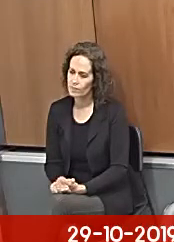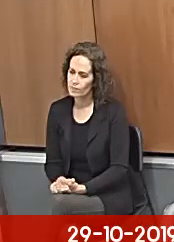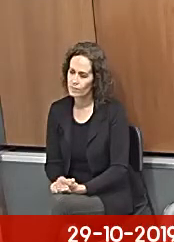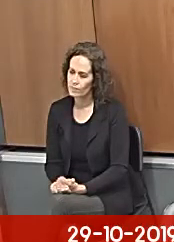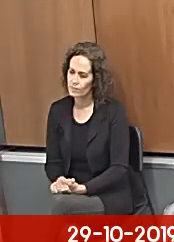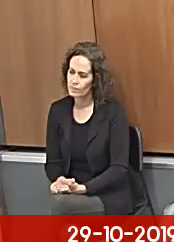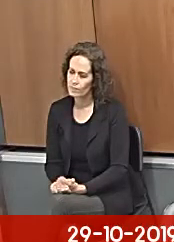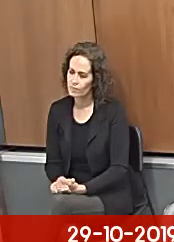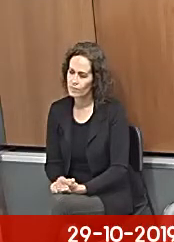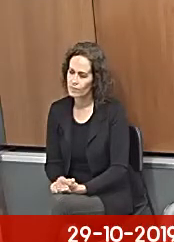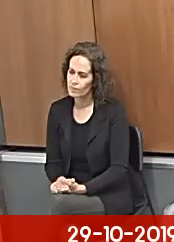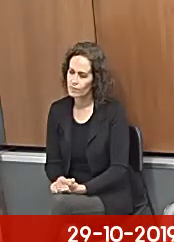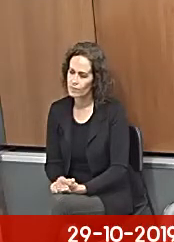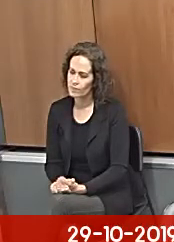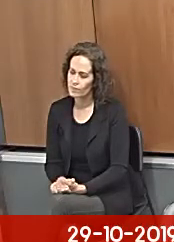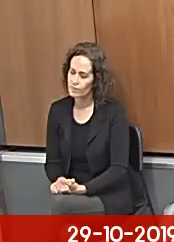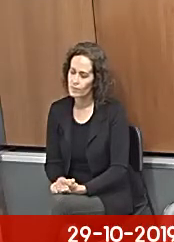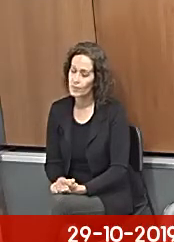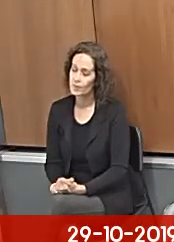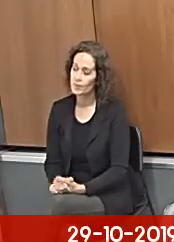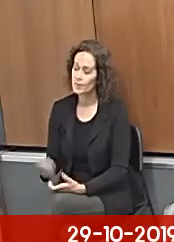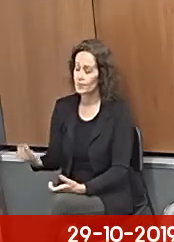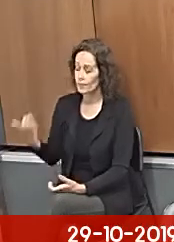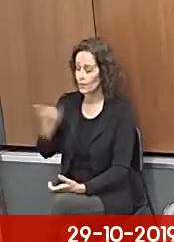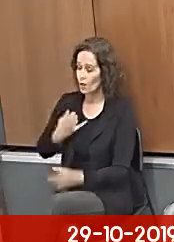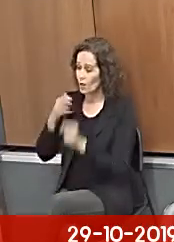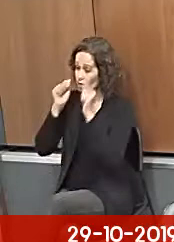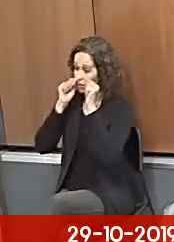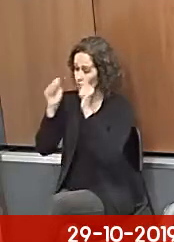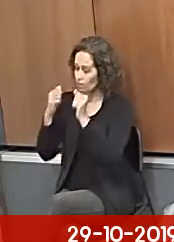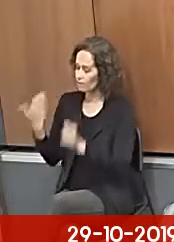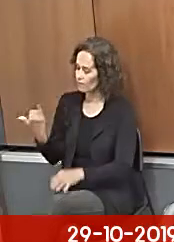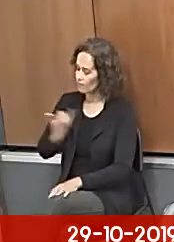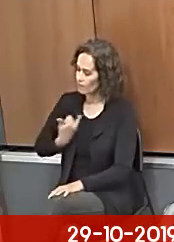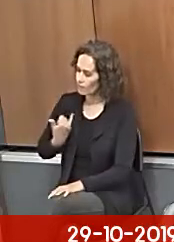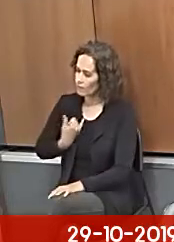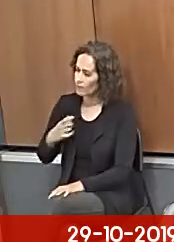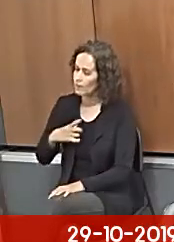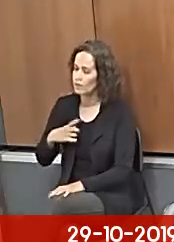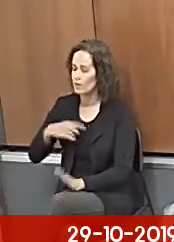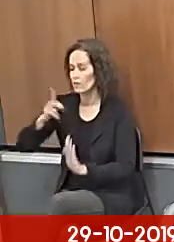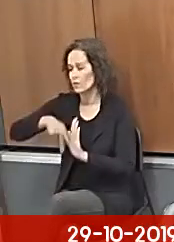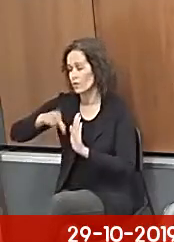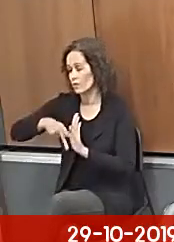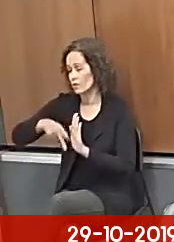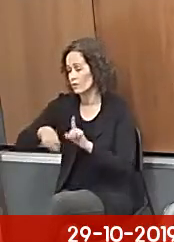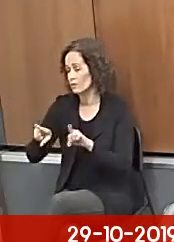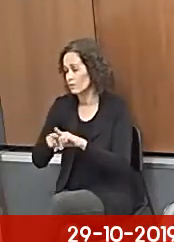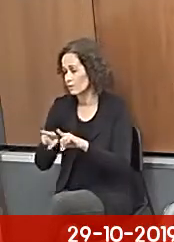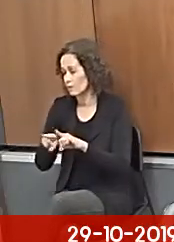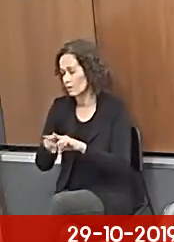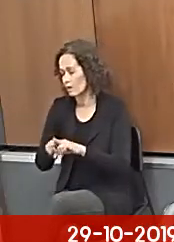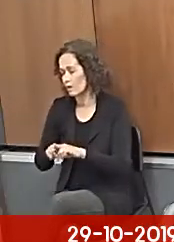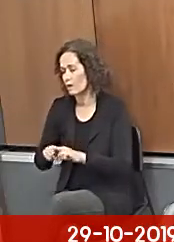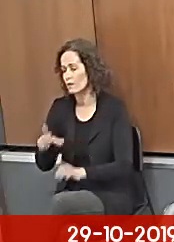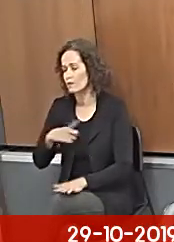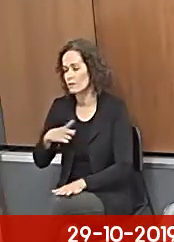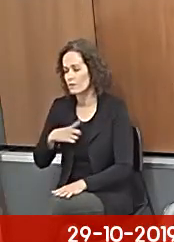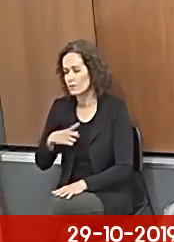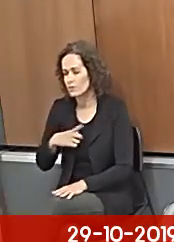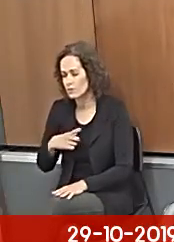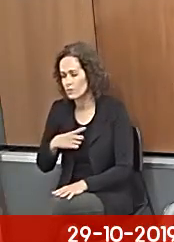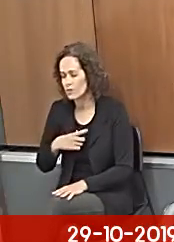Isso, o Anjo também pontuando aqui, muito certo, que a gente tem um projeto também, que a gente gostaria do apoio da Assembleia, de criar o futebol